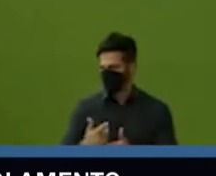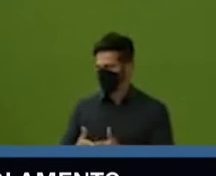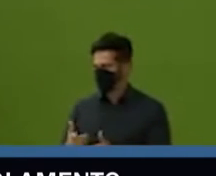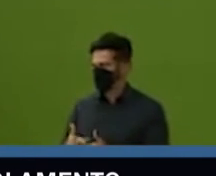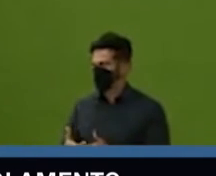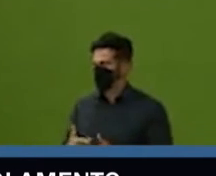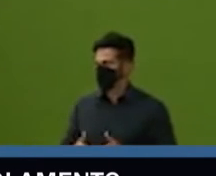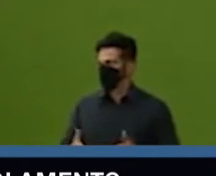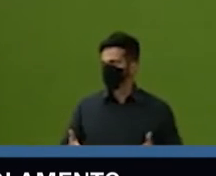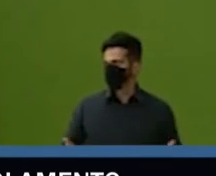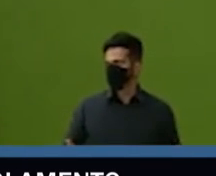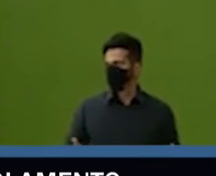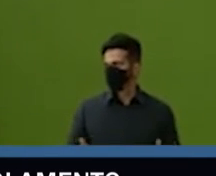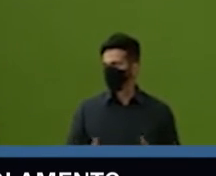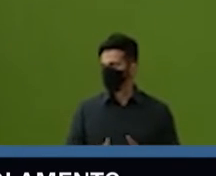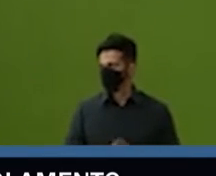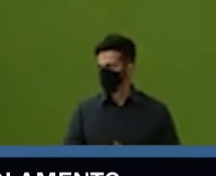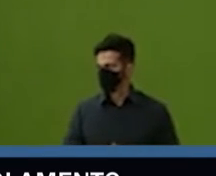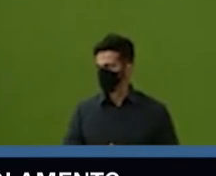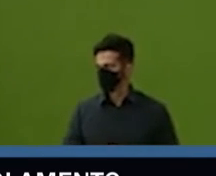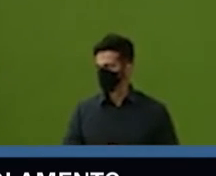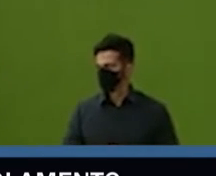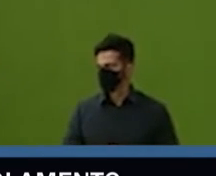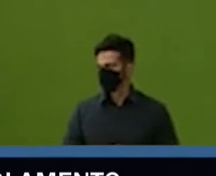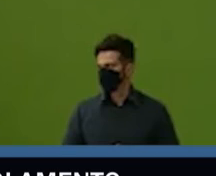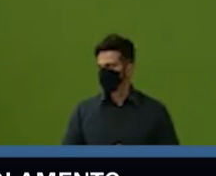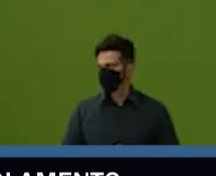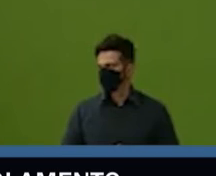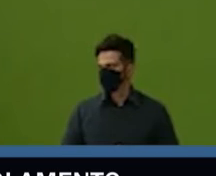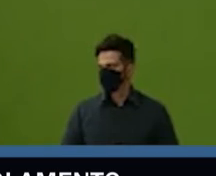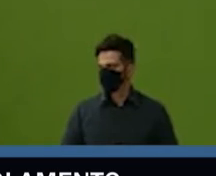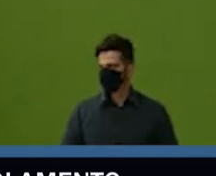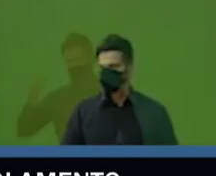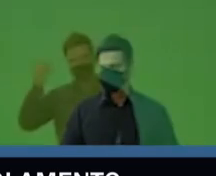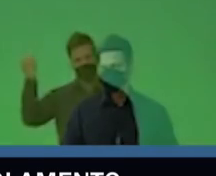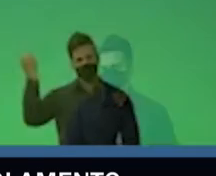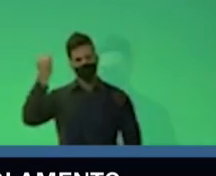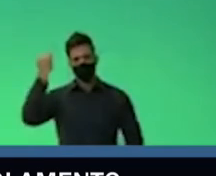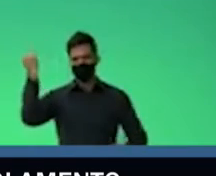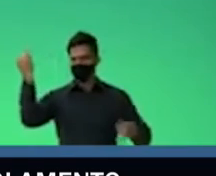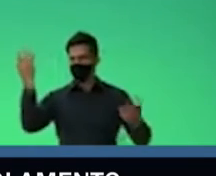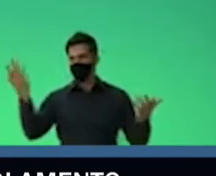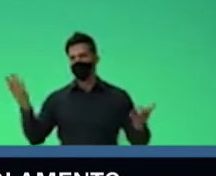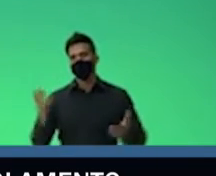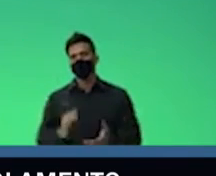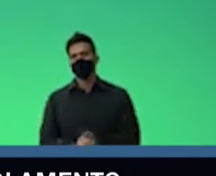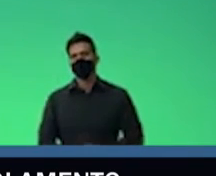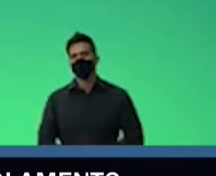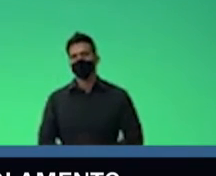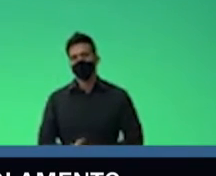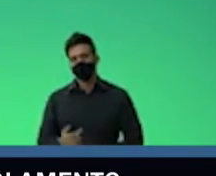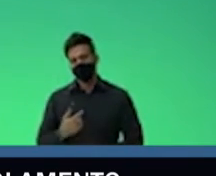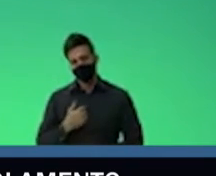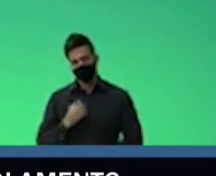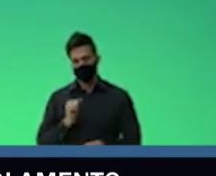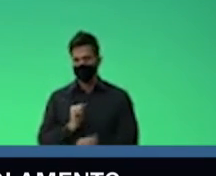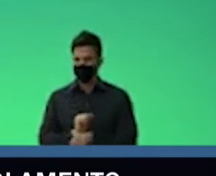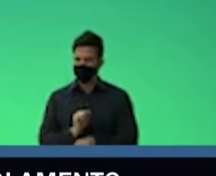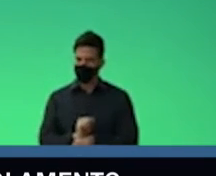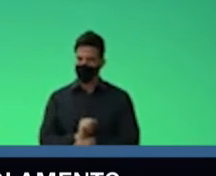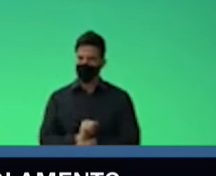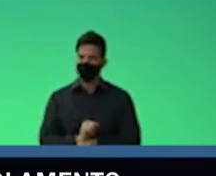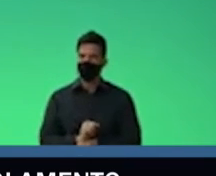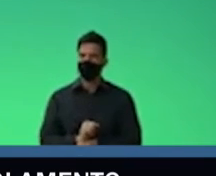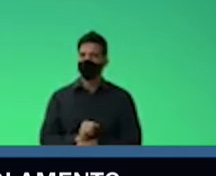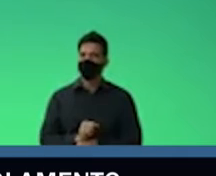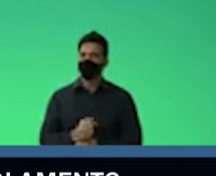2 ou 4 semanas depois, nós vamos ter novamente o acréscimo de número de casos. Eu espero que a gente não